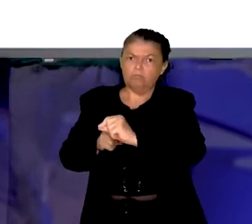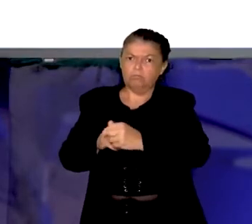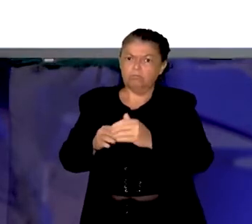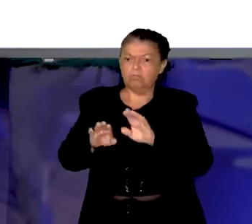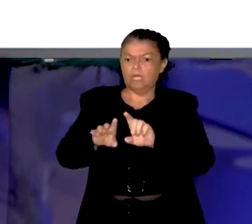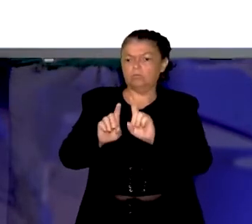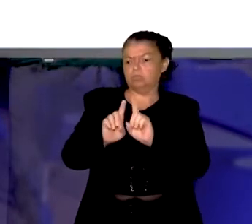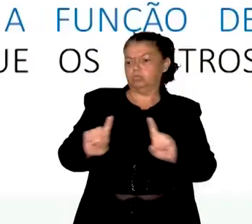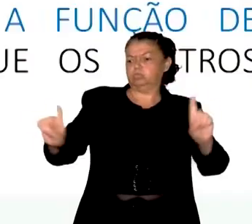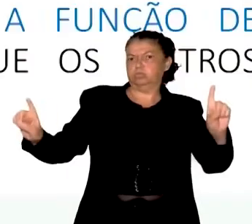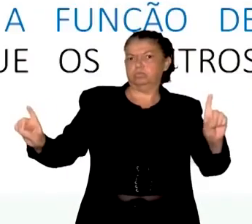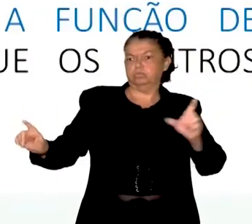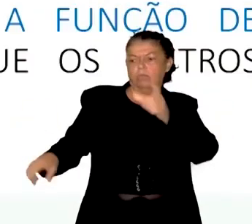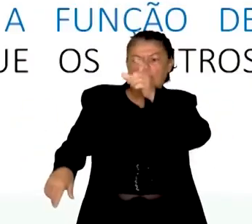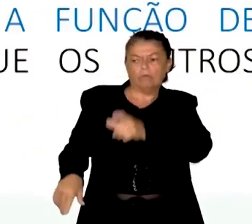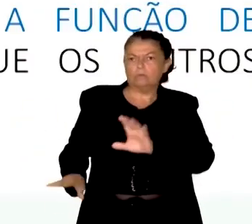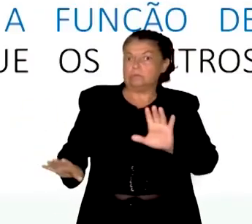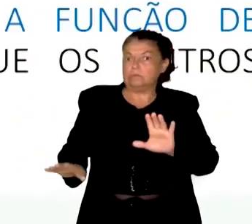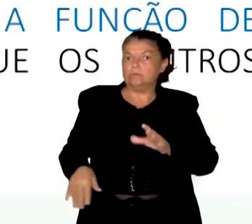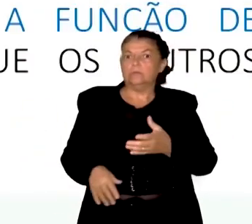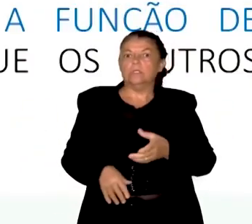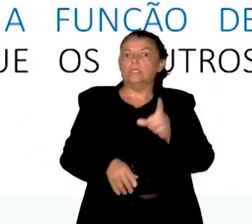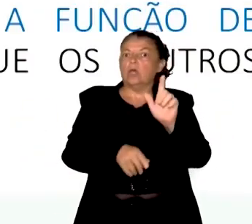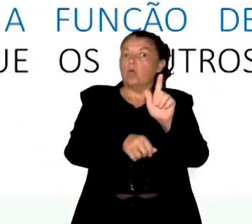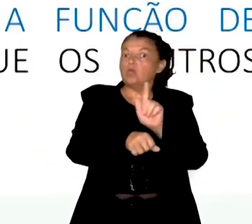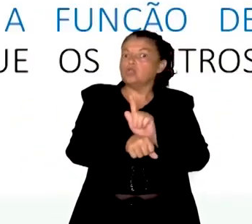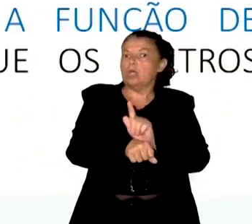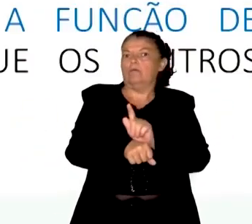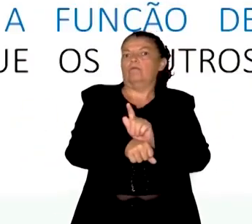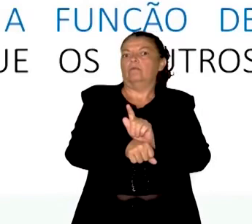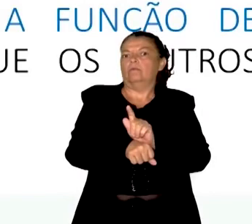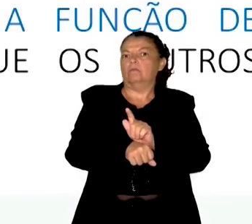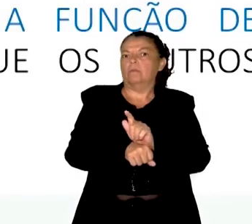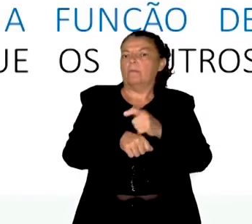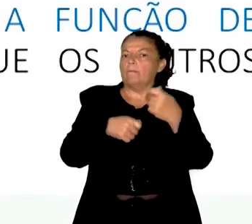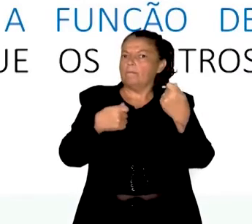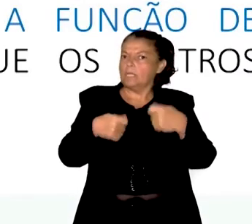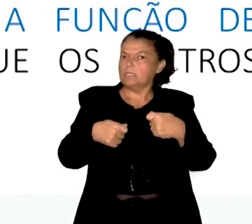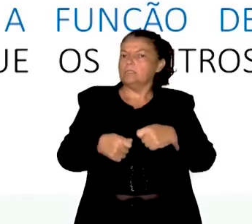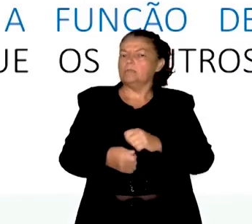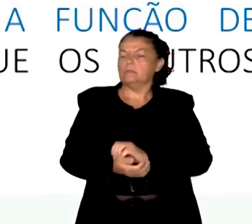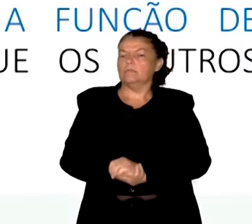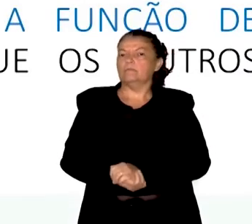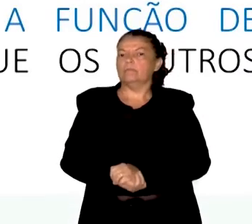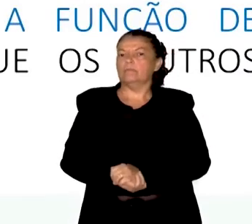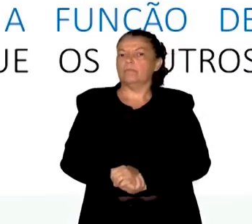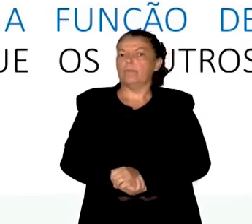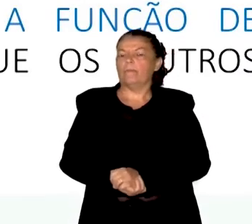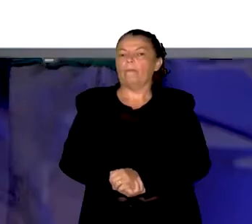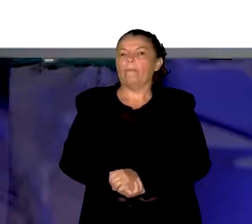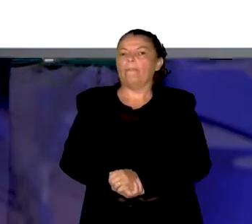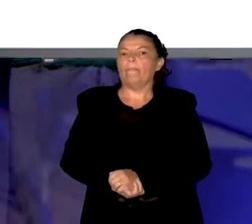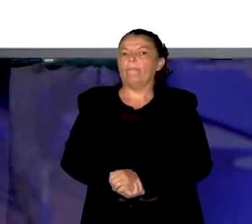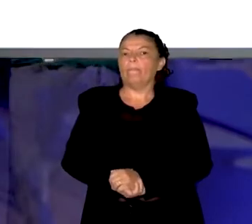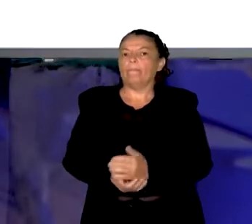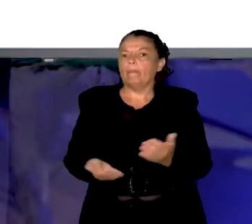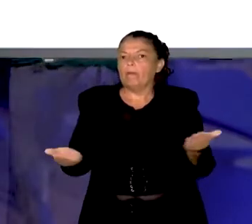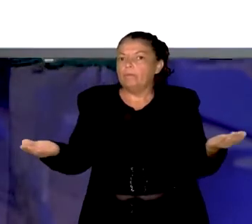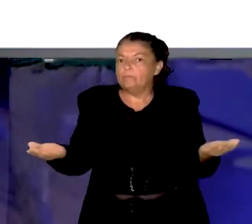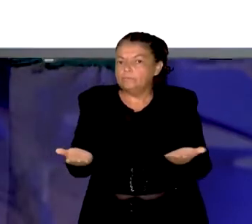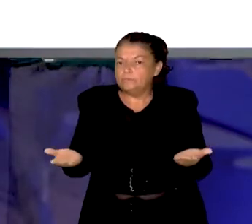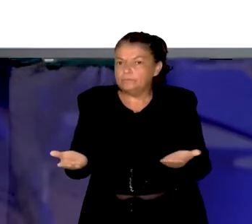né? Era o comandante e o chefe. E parece-nos que essa história tem mudado. Olha só, hoje em